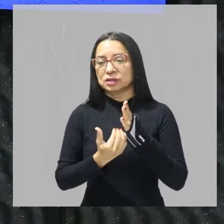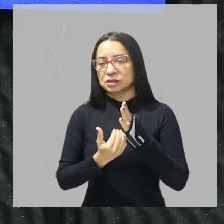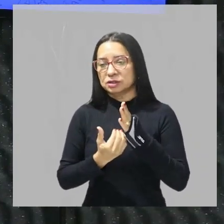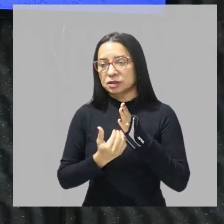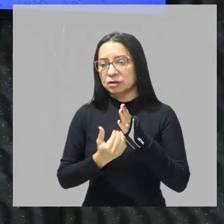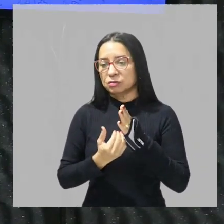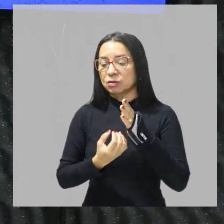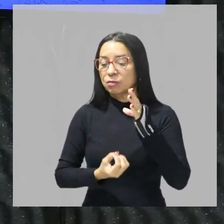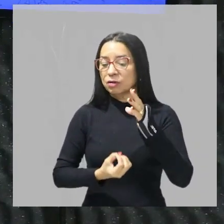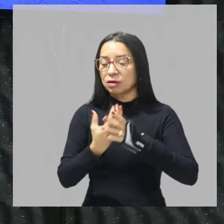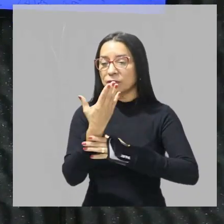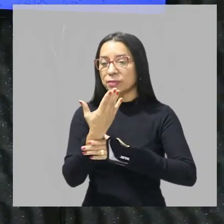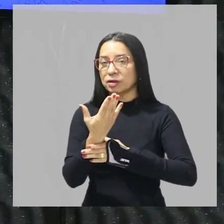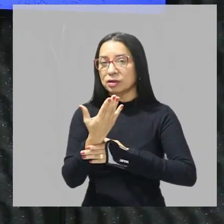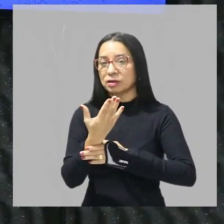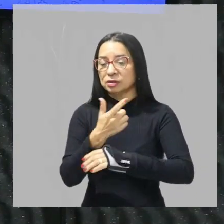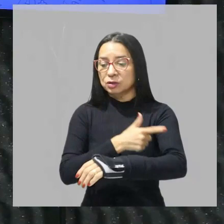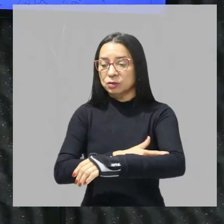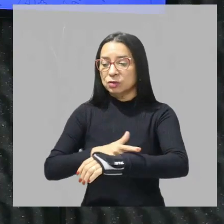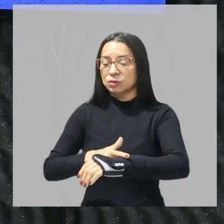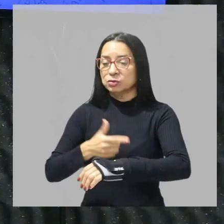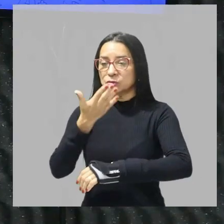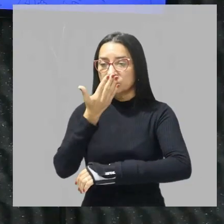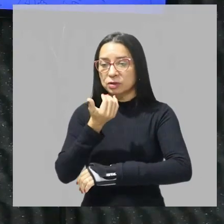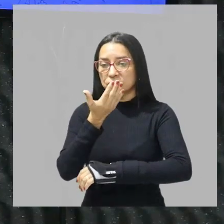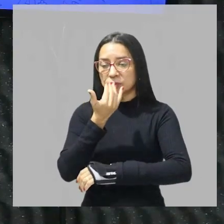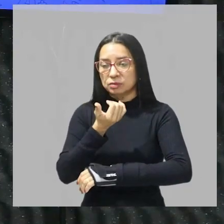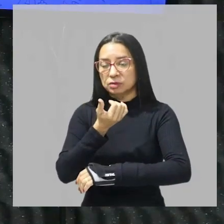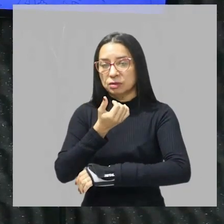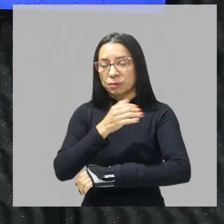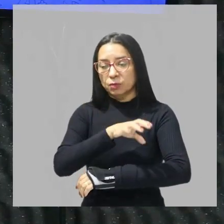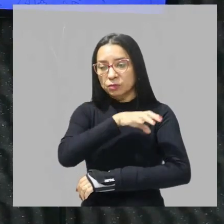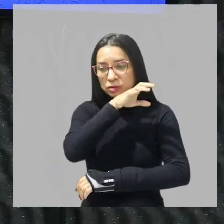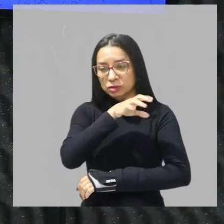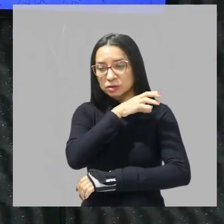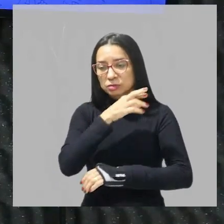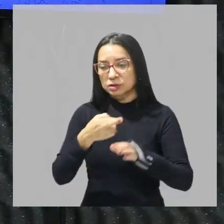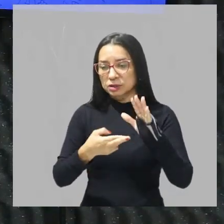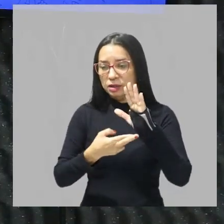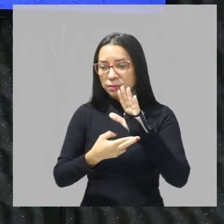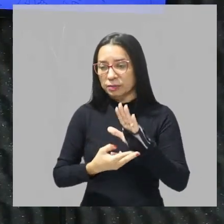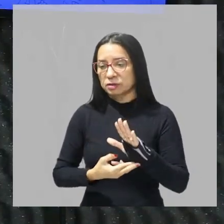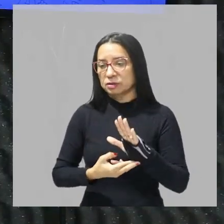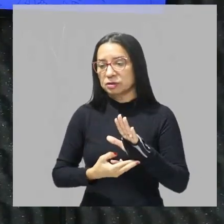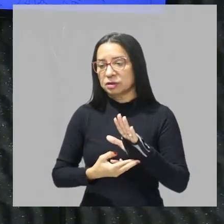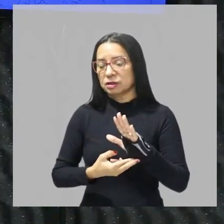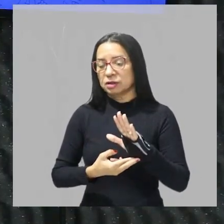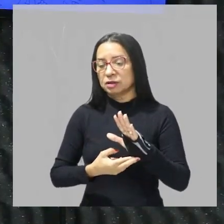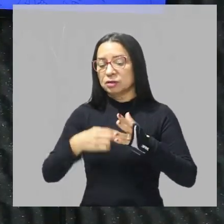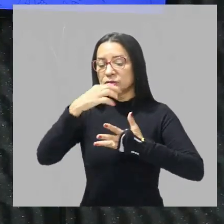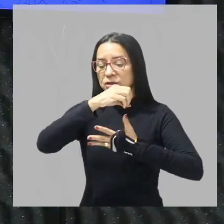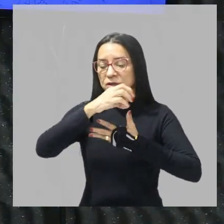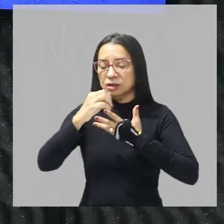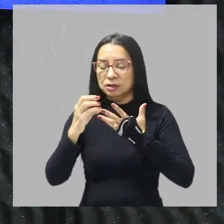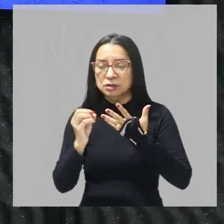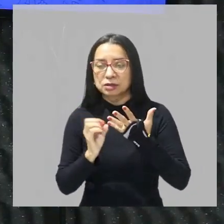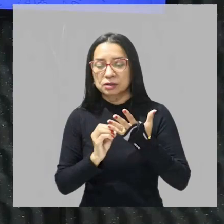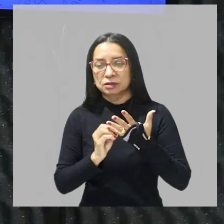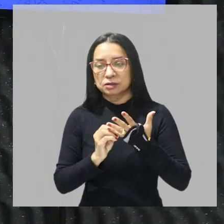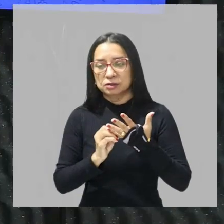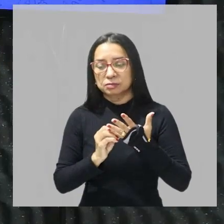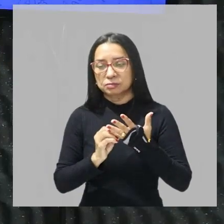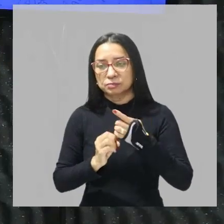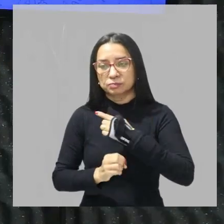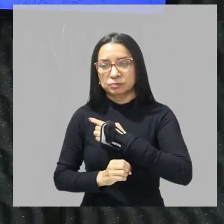hábito alimentar para os animais representados em cadeias, mas somente em teias alimentares. Que é isso, professor? O que